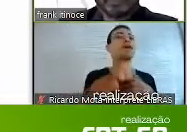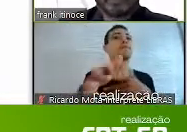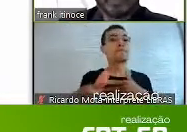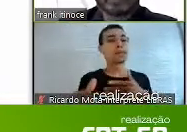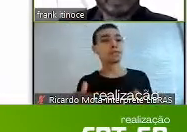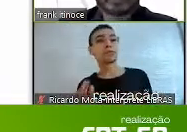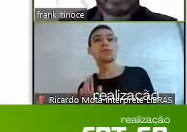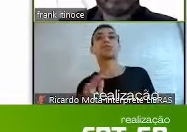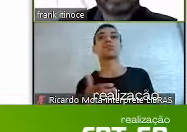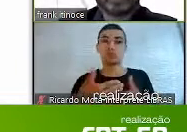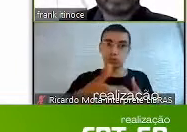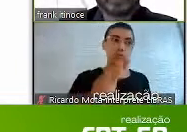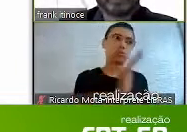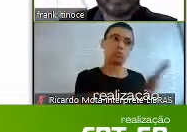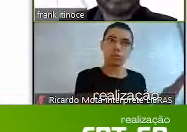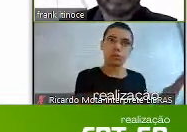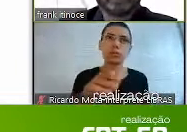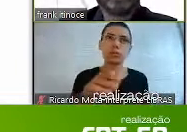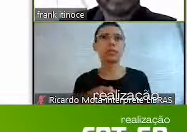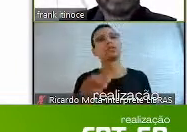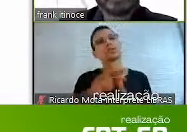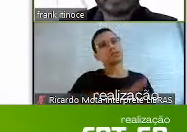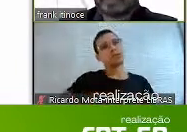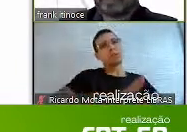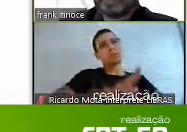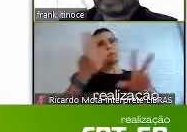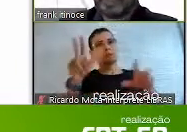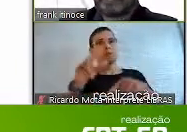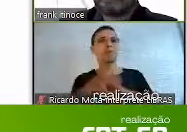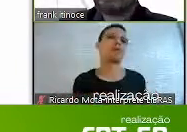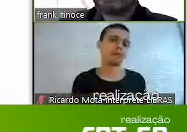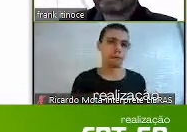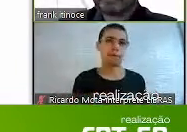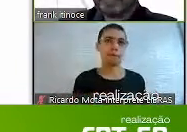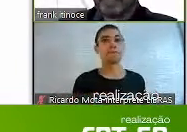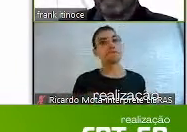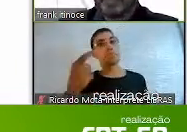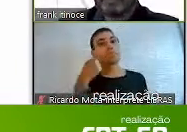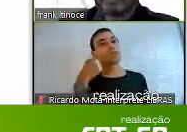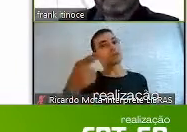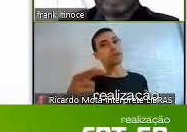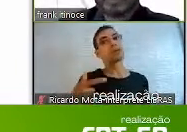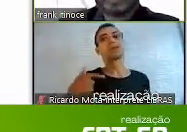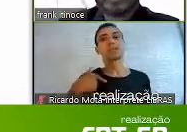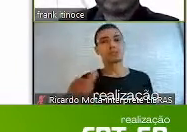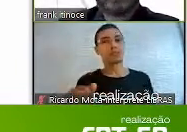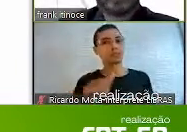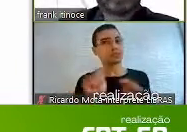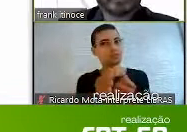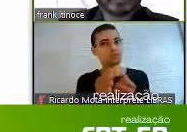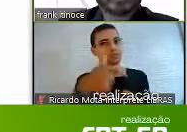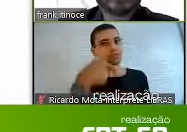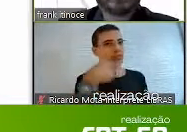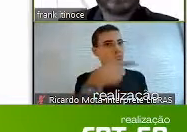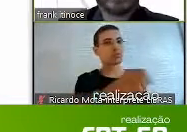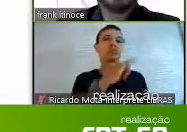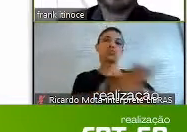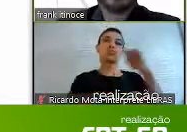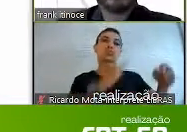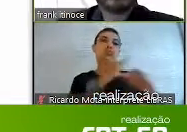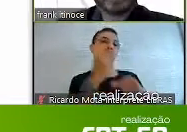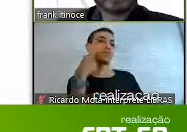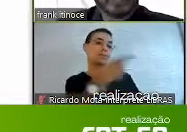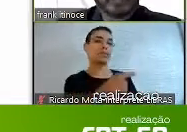vocês puderem olhar o site da Fundação de Apoio ao Bombeiro, estamos à disposição lá. Bom, eu gostaria de agradecer a oportunidade de